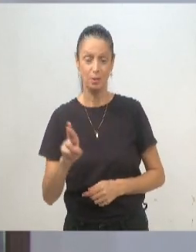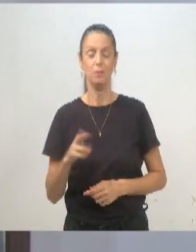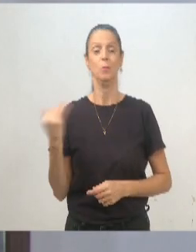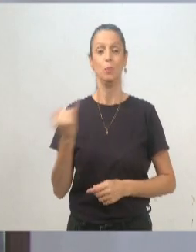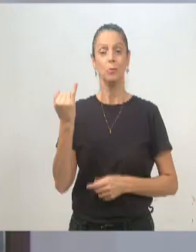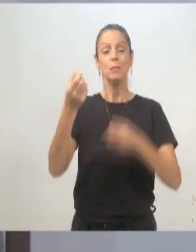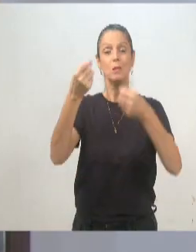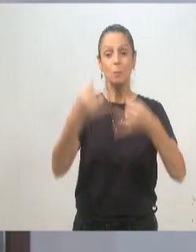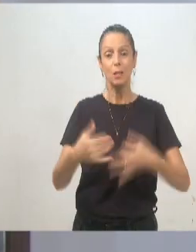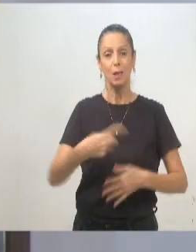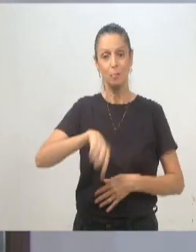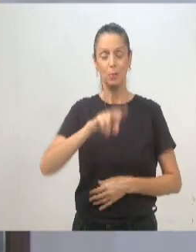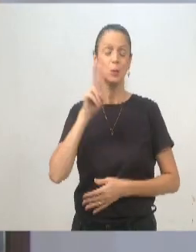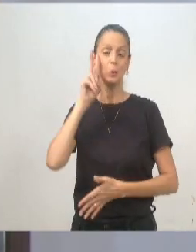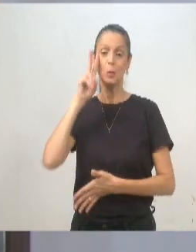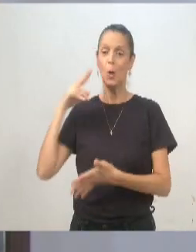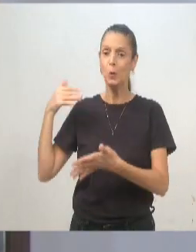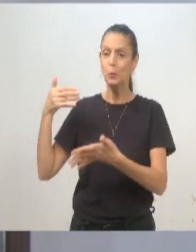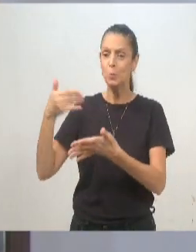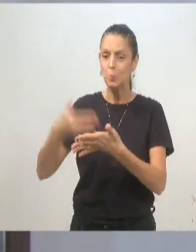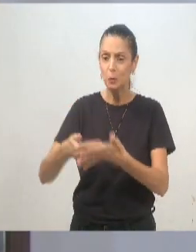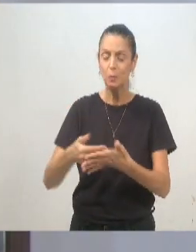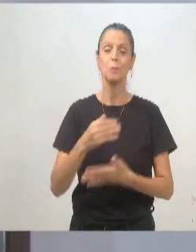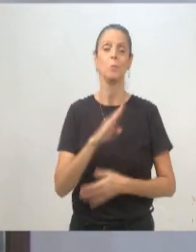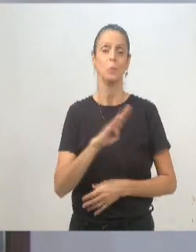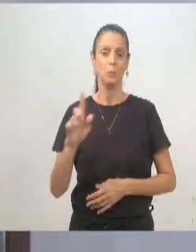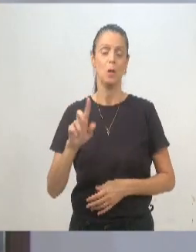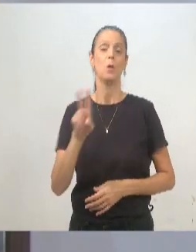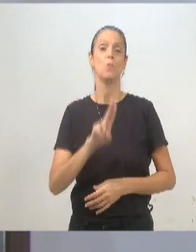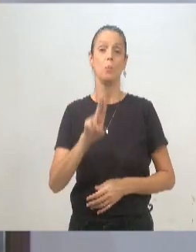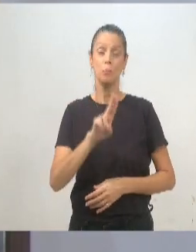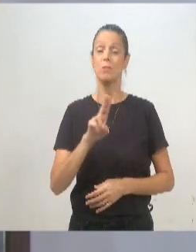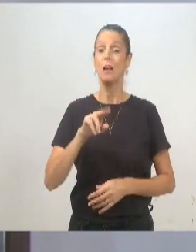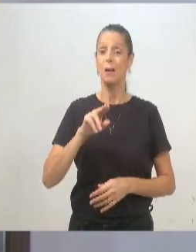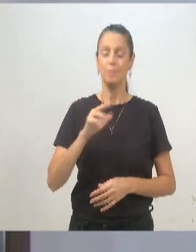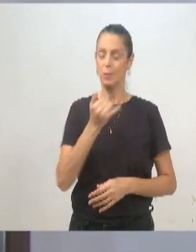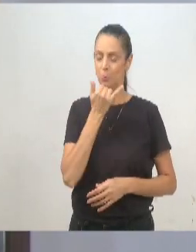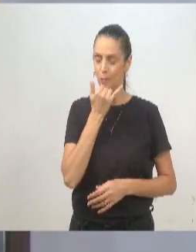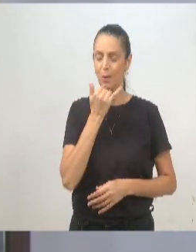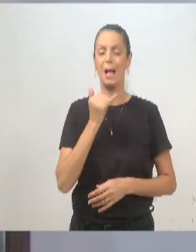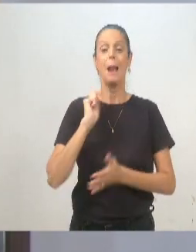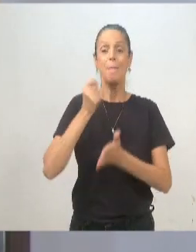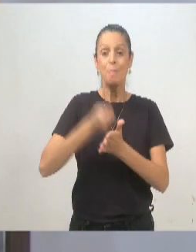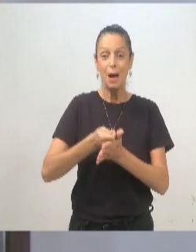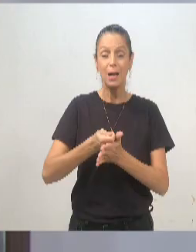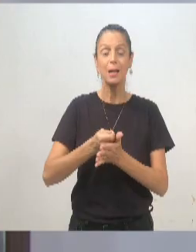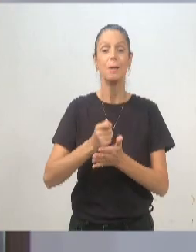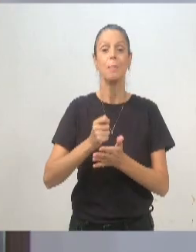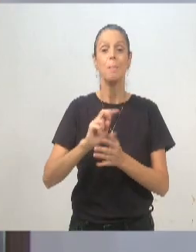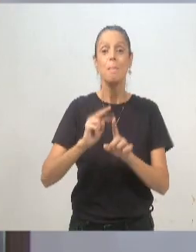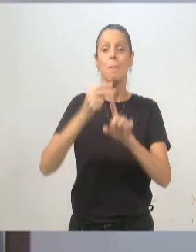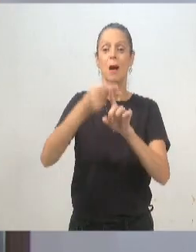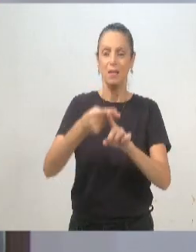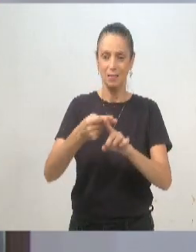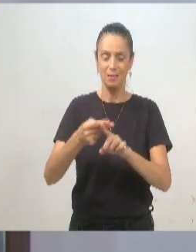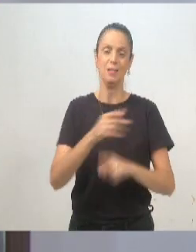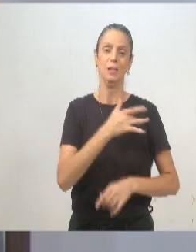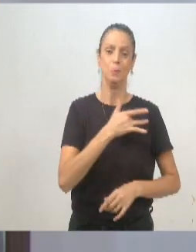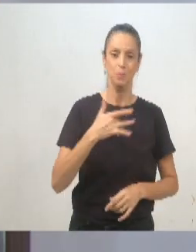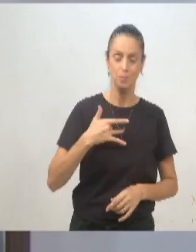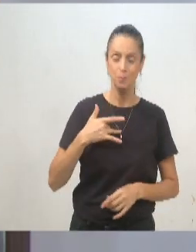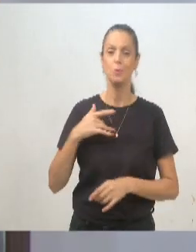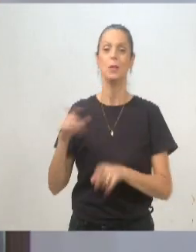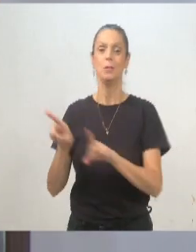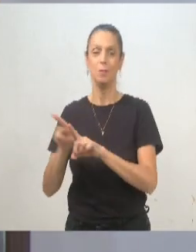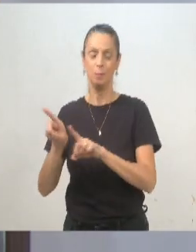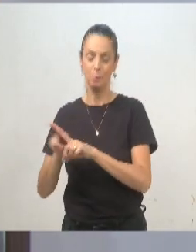dizer que, historicamente, o município aplica muito mais do que o teto constitucional, não só em educação quanto em saúde. Tem um grande buraco na área da